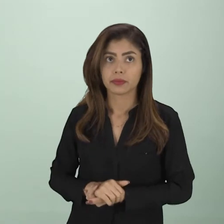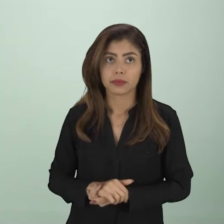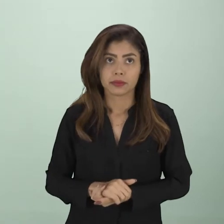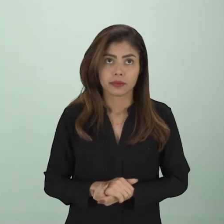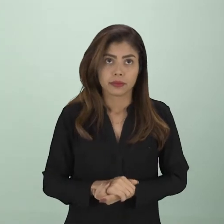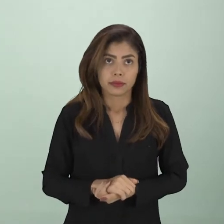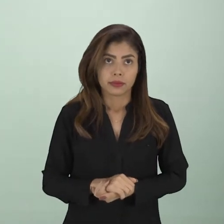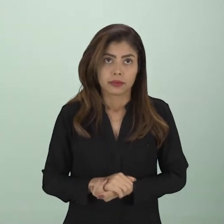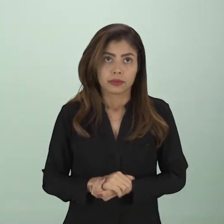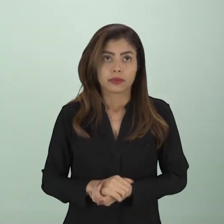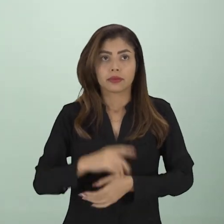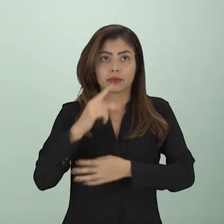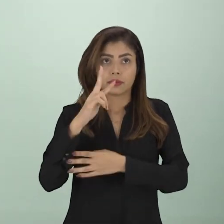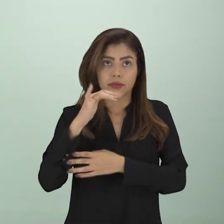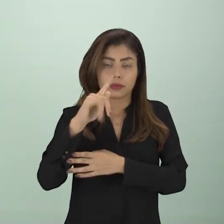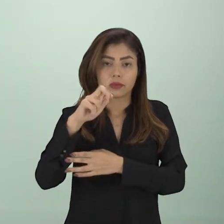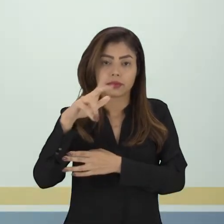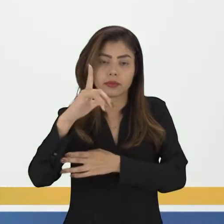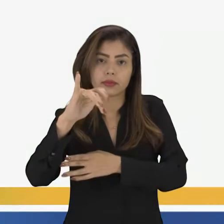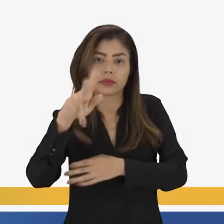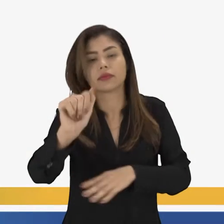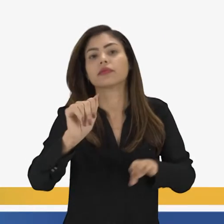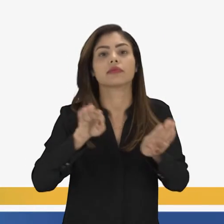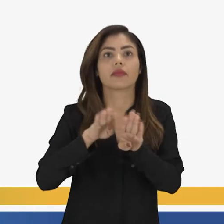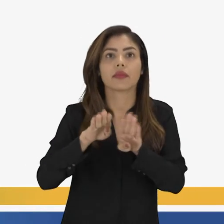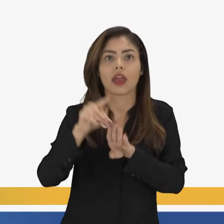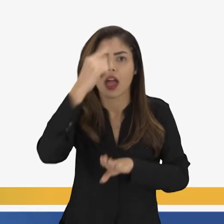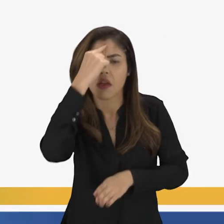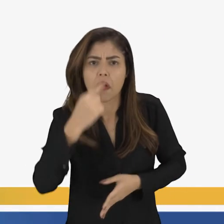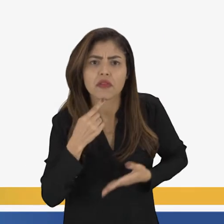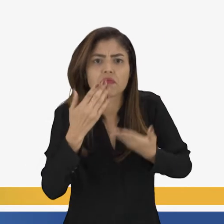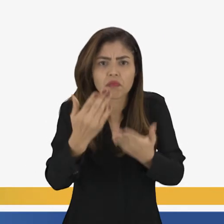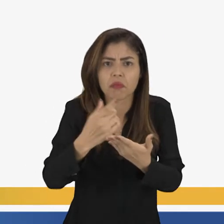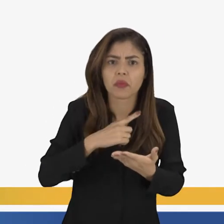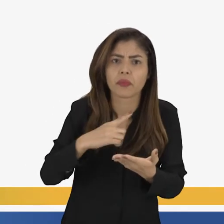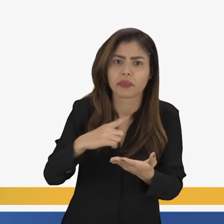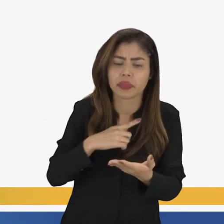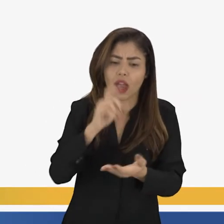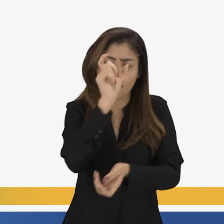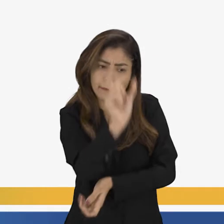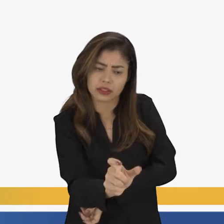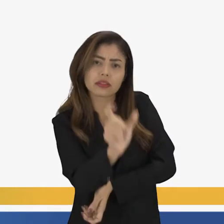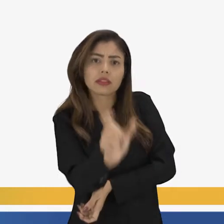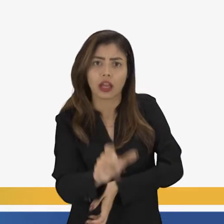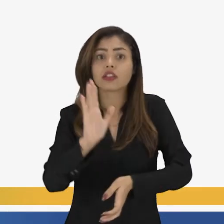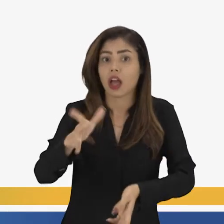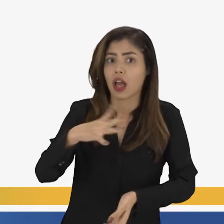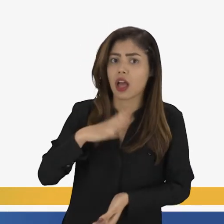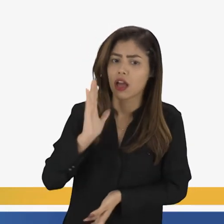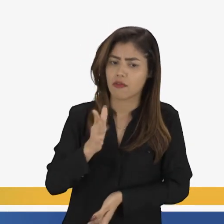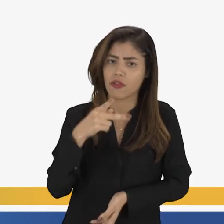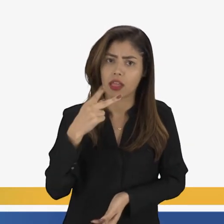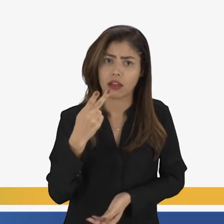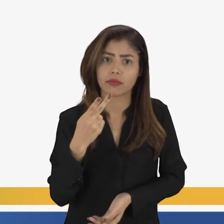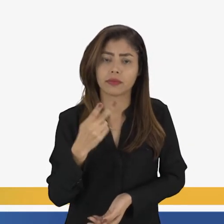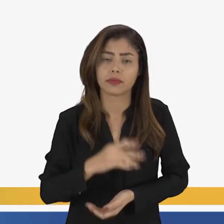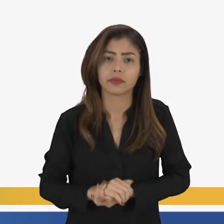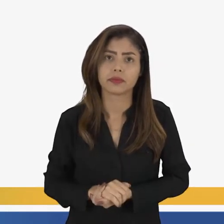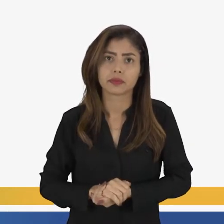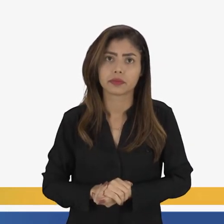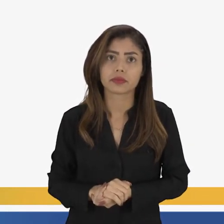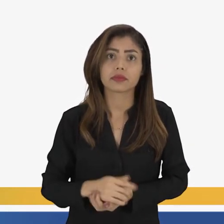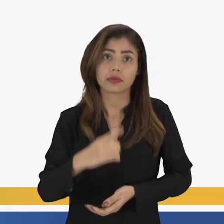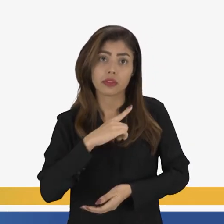E o tropicalismo, aqui na tela vocês estão vendo algumas imagens, né, desses personagens que nós acabamos de